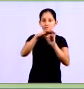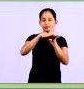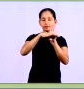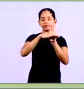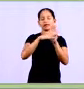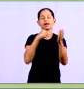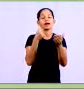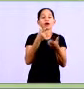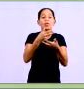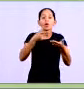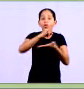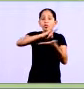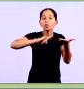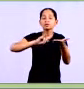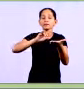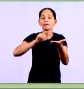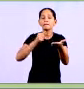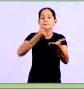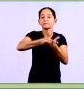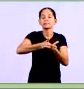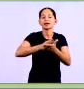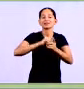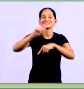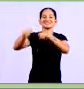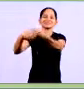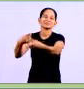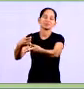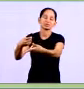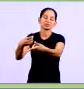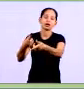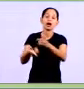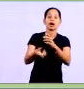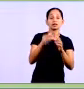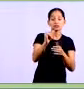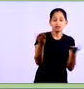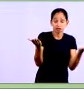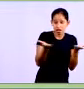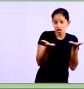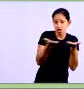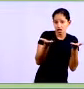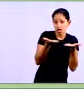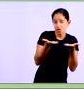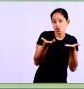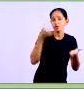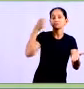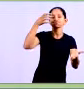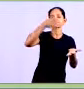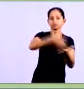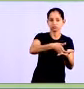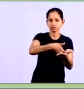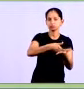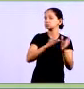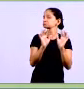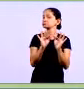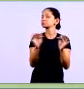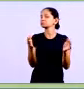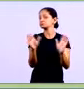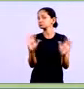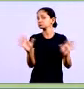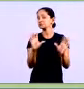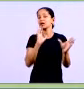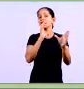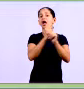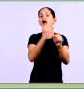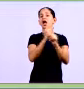pagar. Se for à vista, só muda que aqui vai ser, em caso sendo à vista, que isso aí ia mudar para ser o